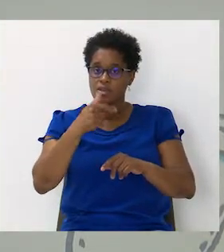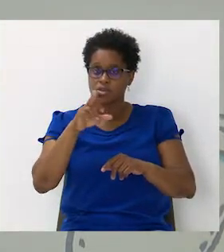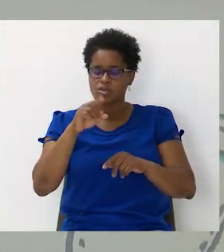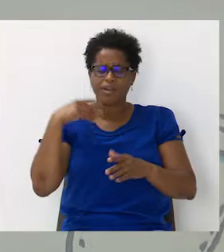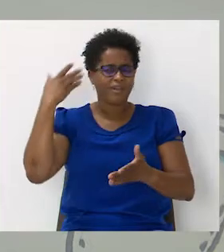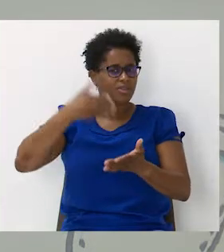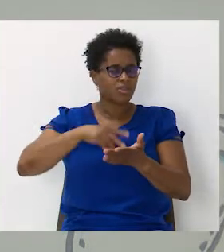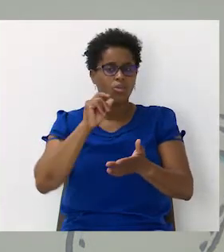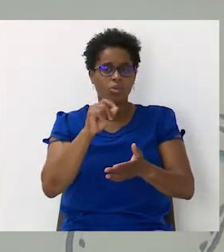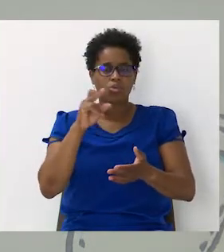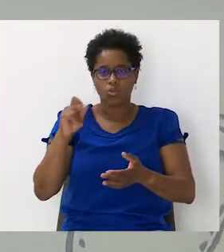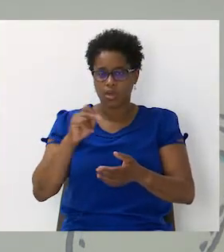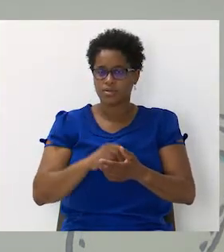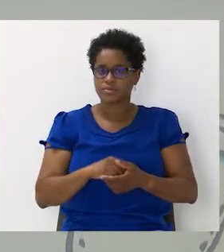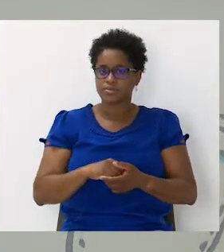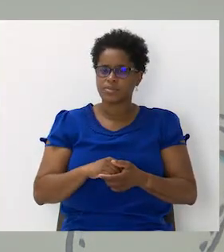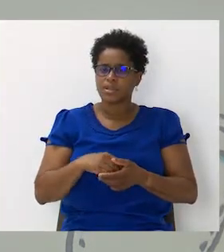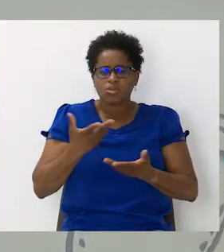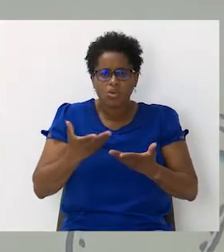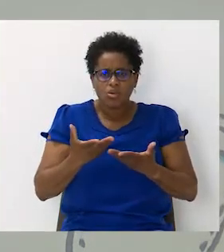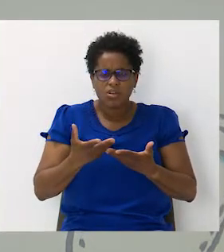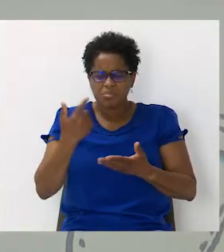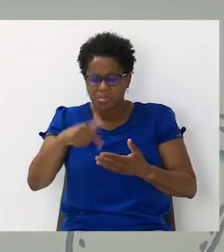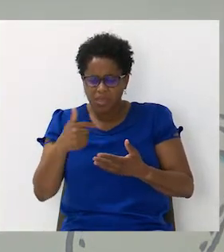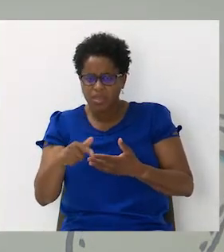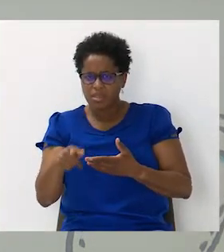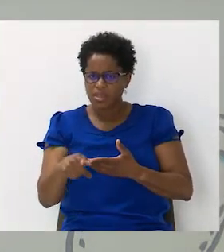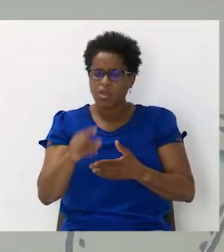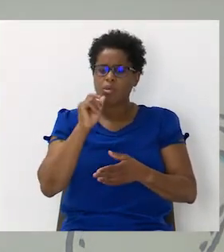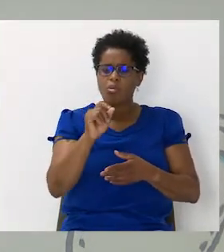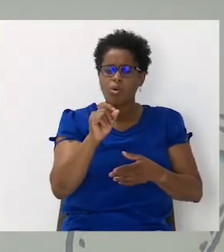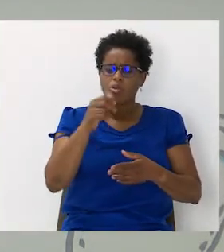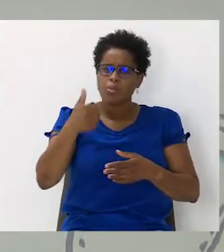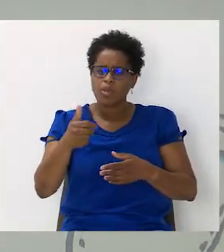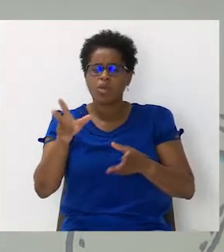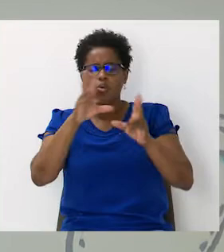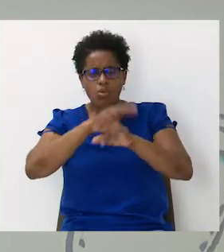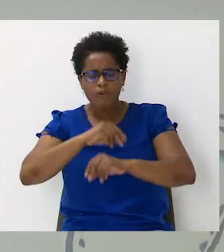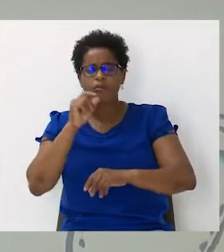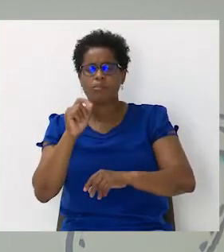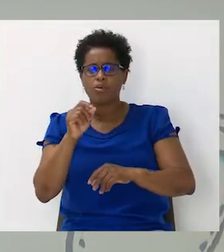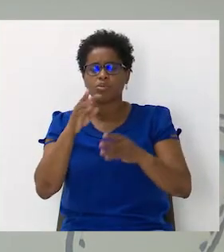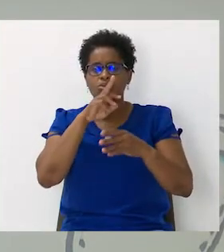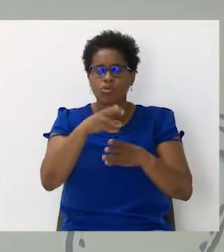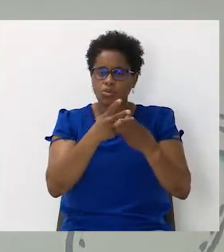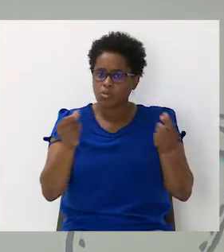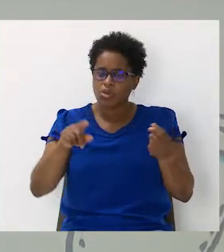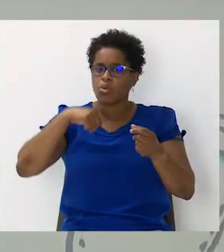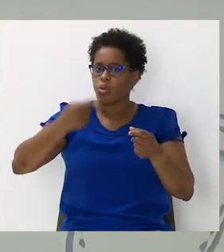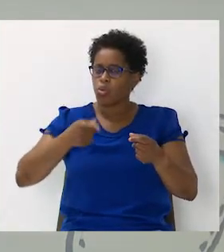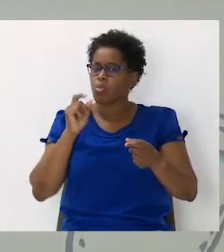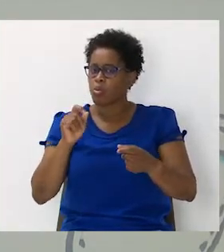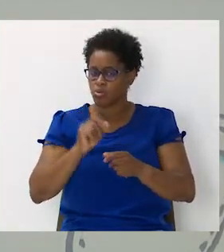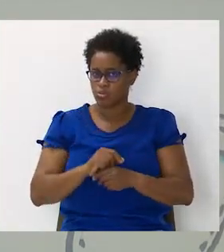até o ponto A. De repente vamos ter aqui o ponto B, o novo ponto. Então o resultado é um outro ponto,